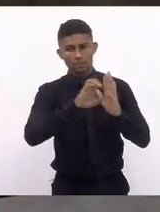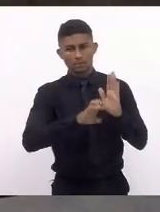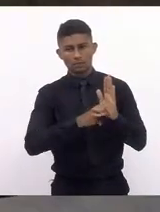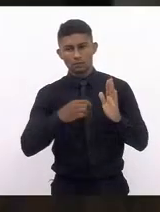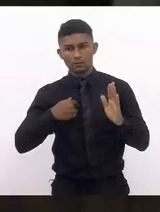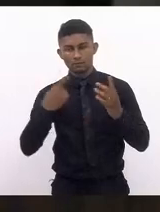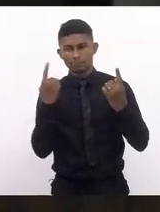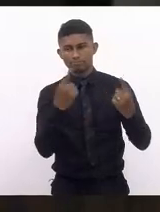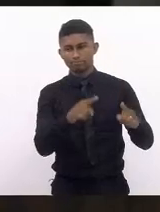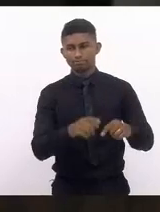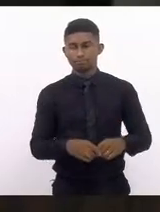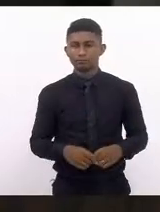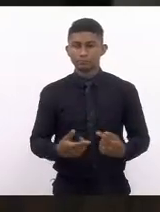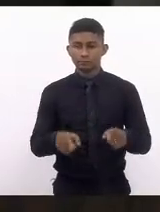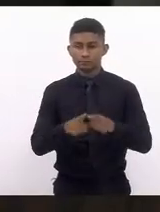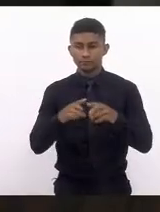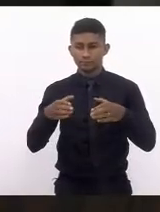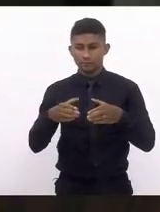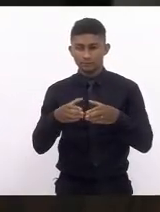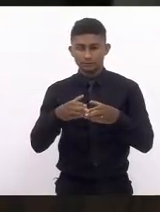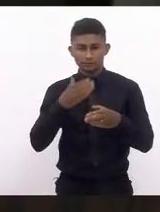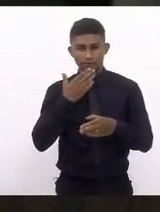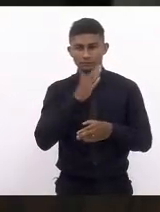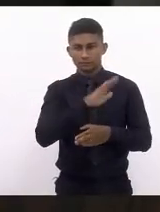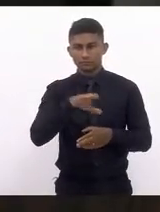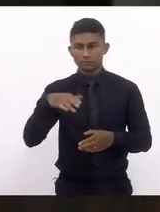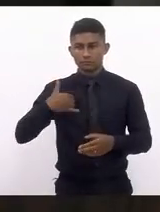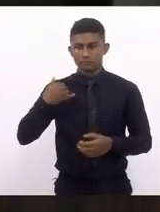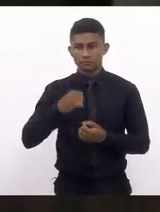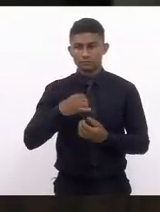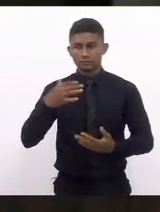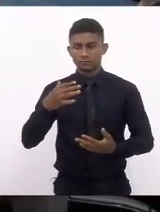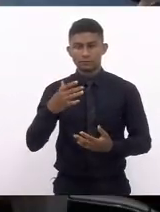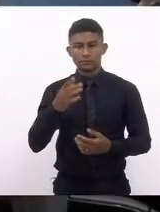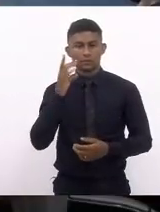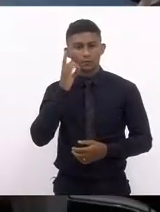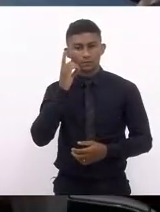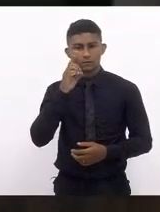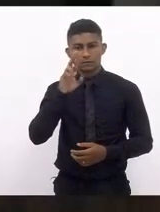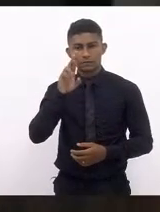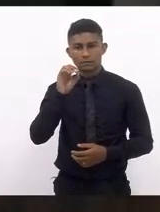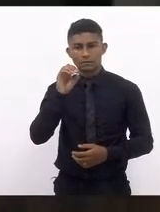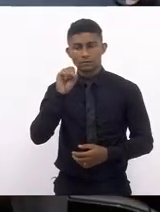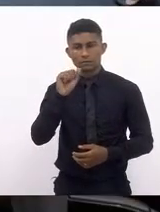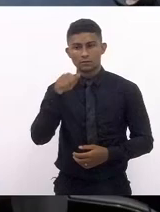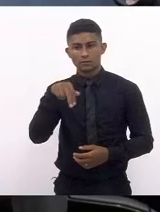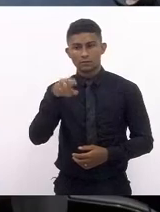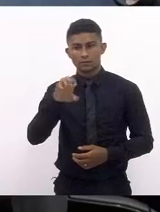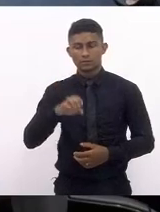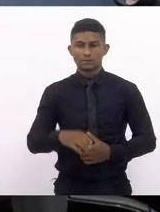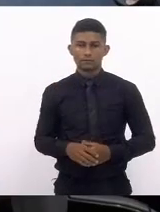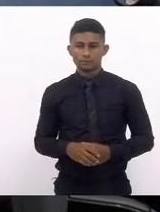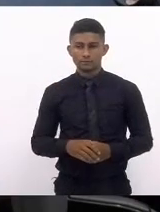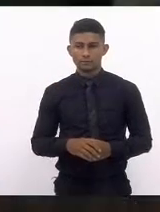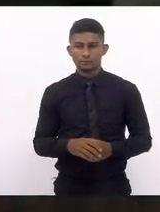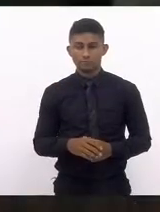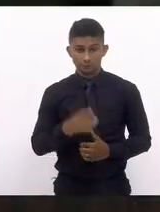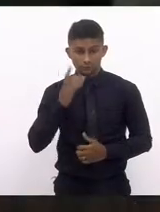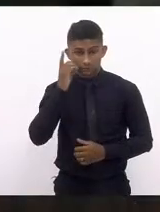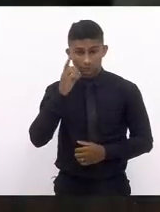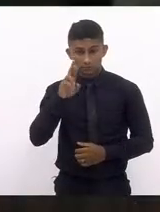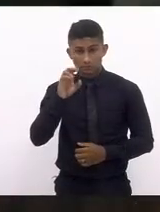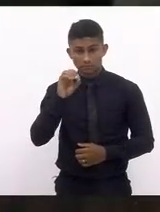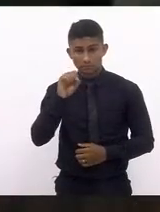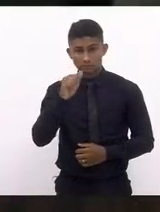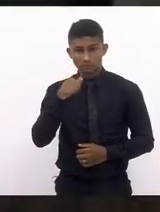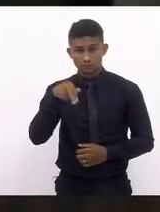emendas pela comercial de assunto aquele adolescente do Idoso é pra da Rosane Félix já já Pedro tá do Rosário e